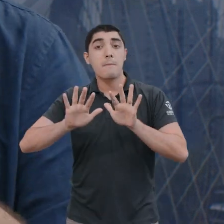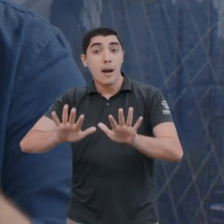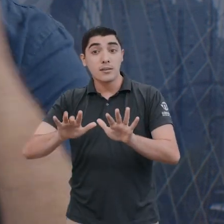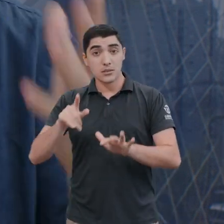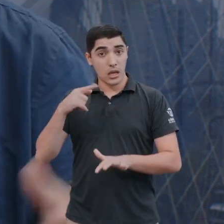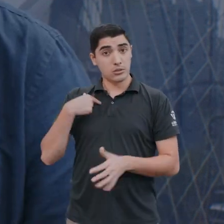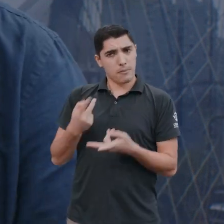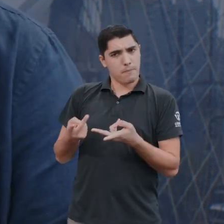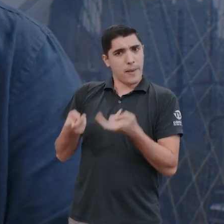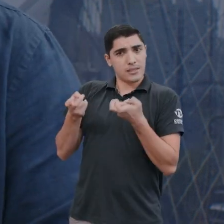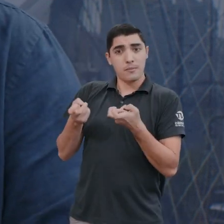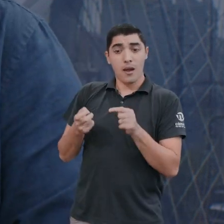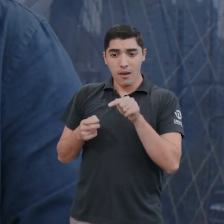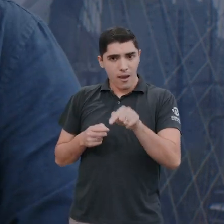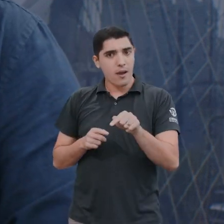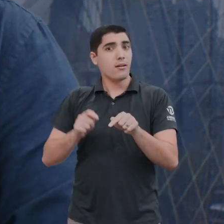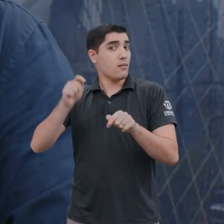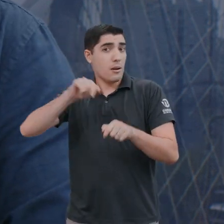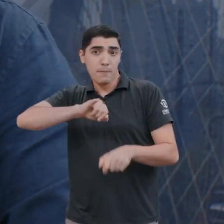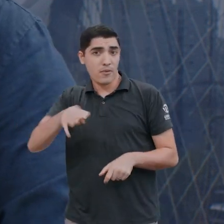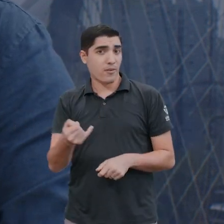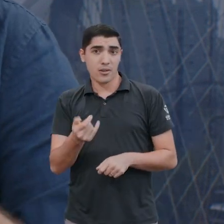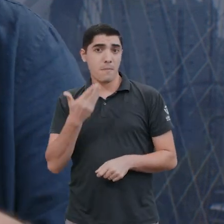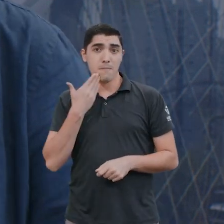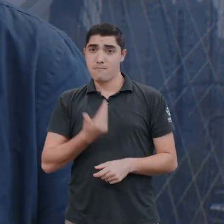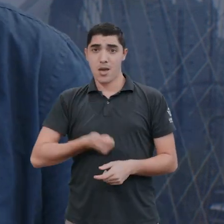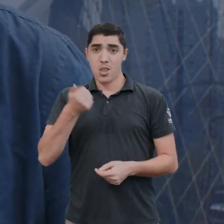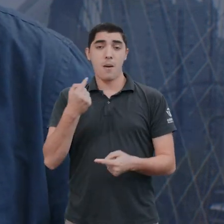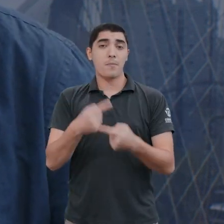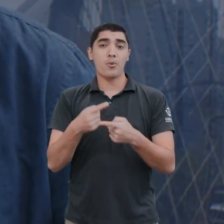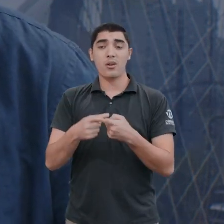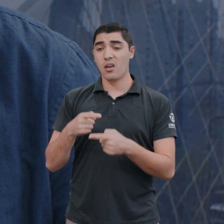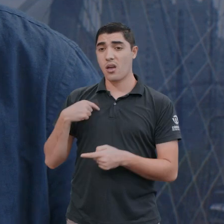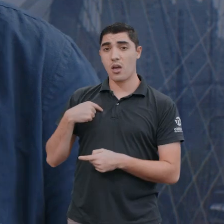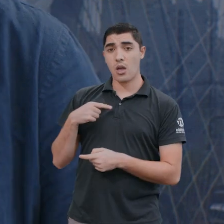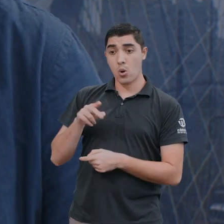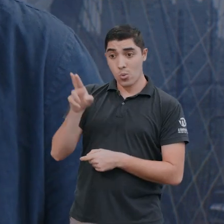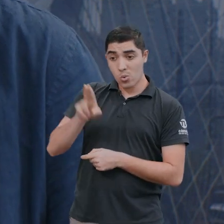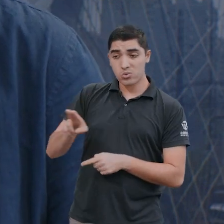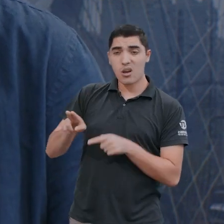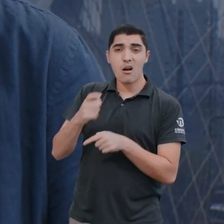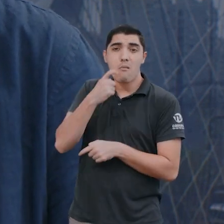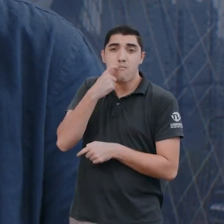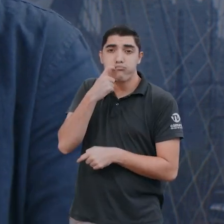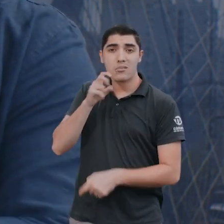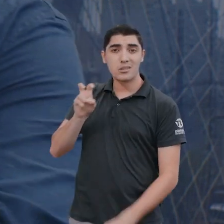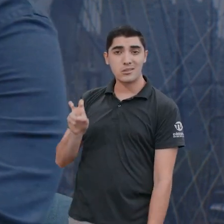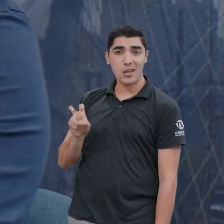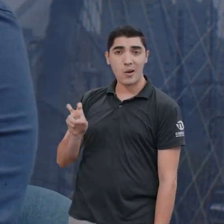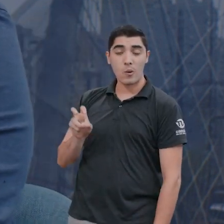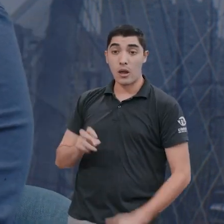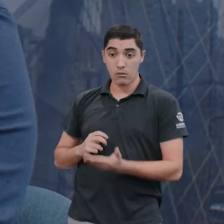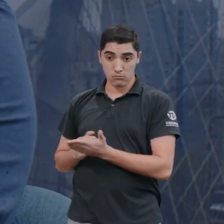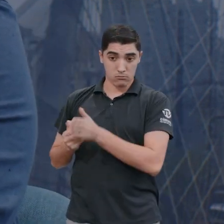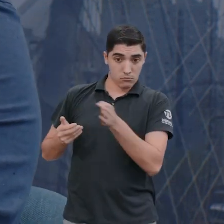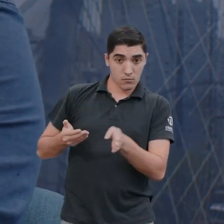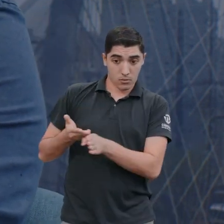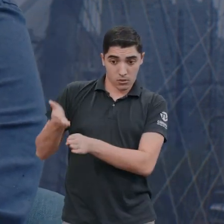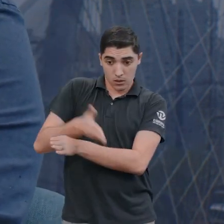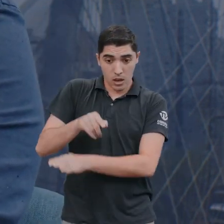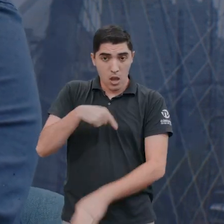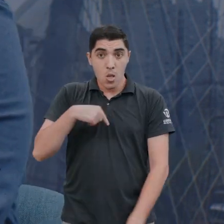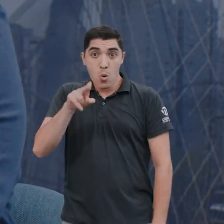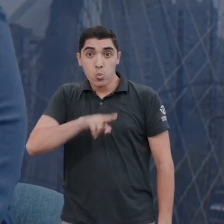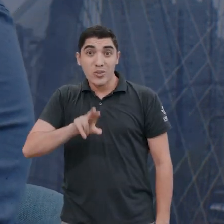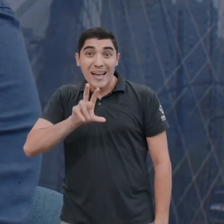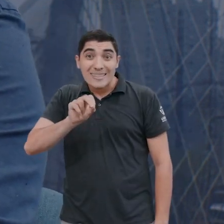faz com que essa conta feche, né? Porque se você tem uma roupa que você vai utilizar até 5 vezes e você vai ter uma roupa que você vai utilizar